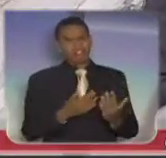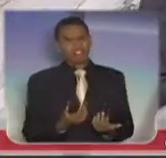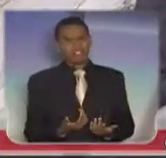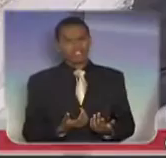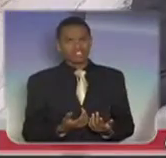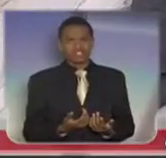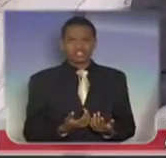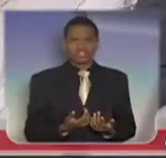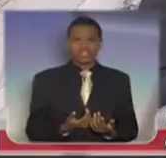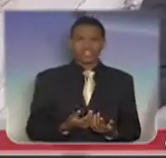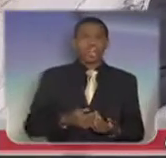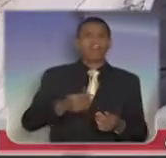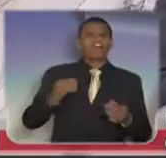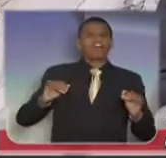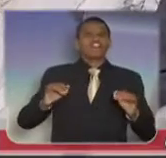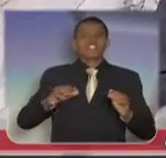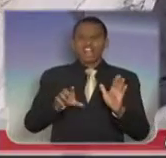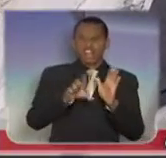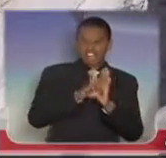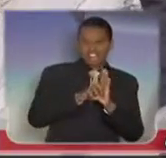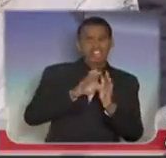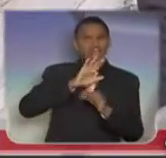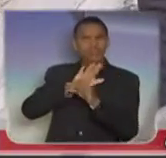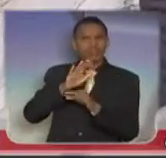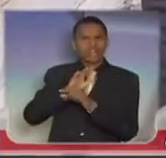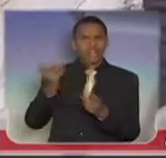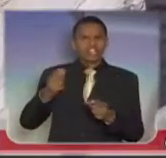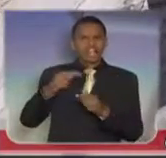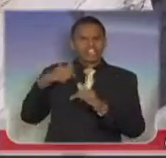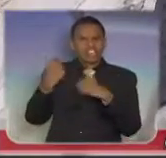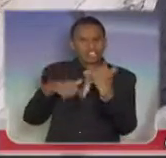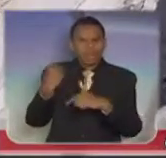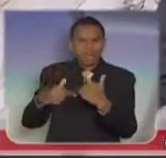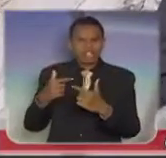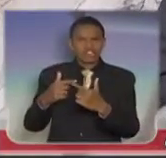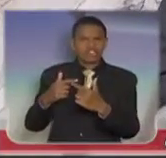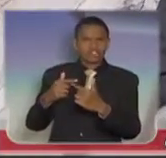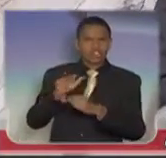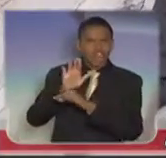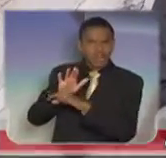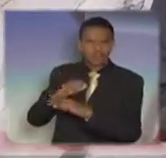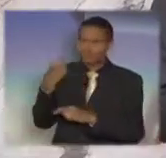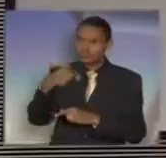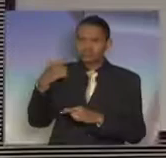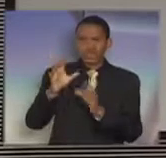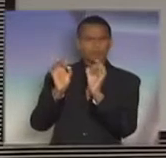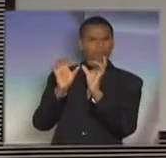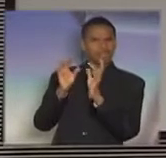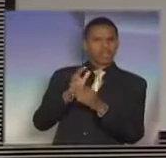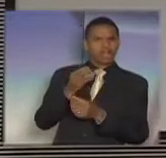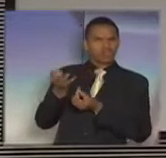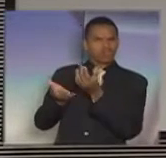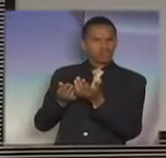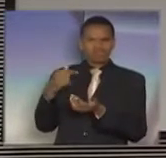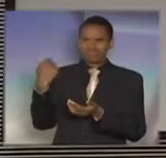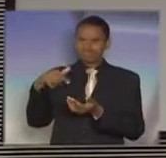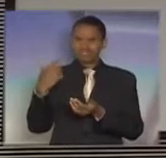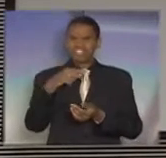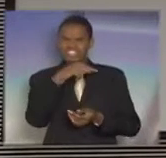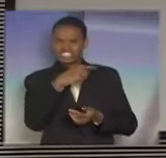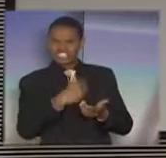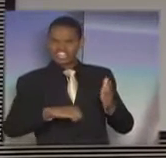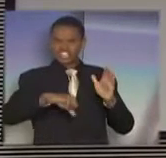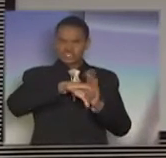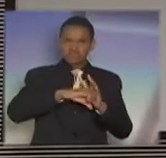ao trabalhador bandido tem privilégio quem não tem privilégio o sargento orcílio que mais uma vez uma